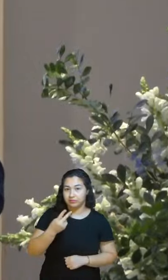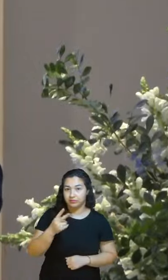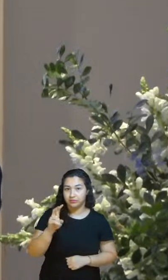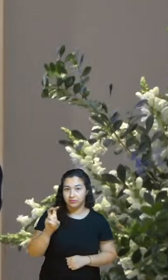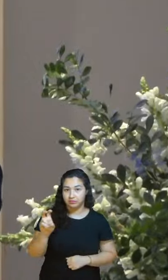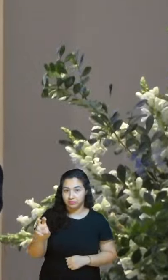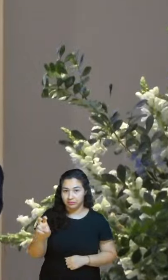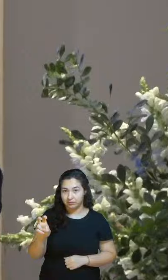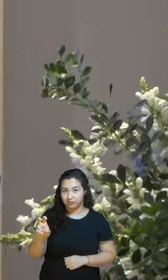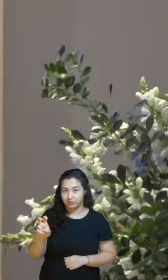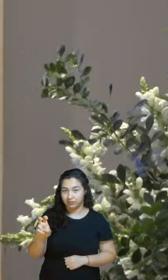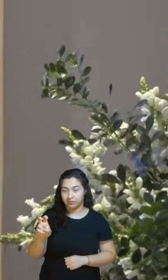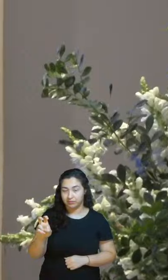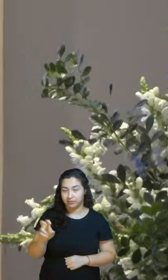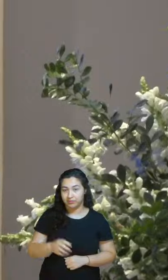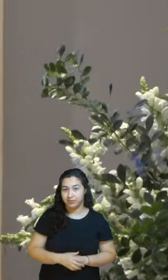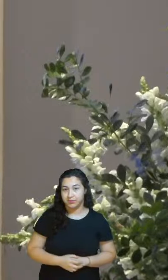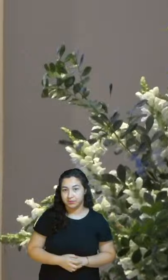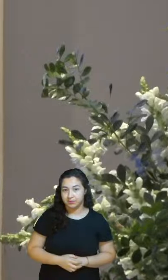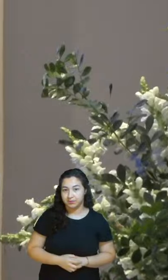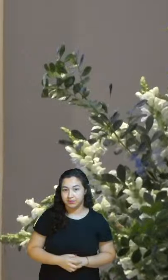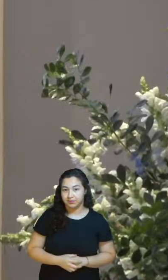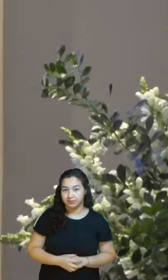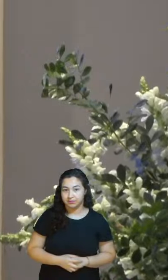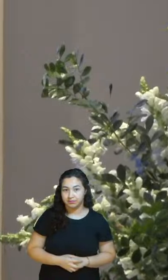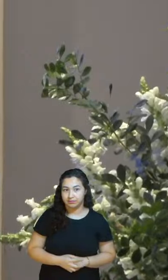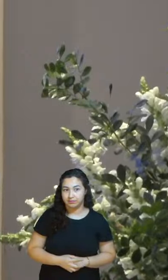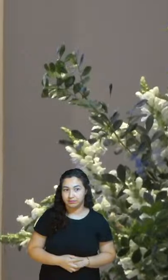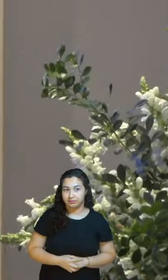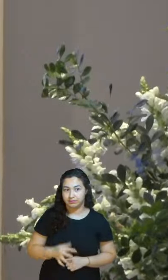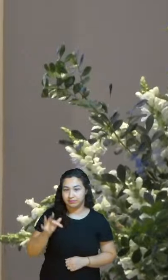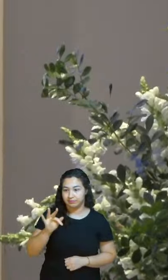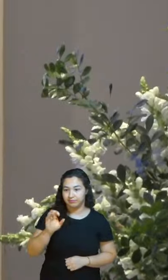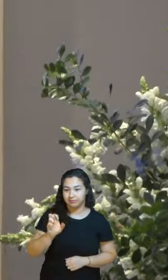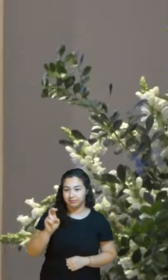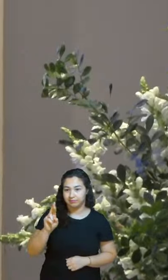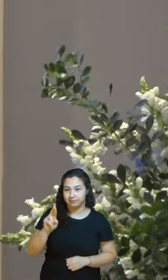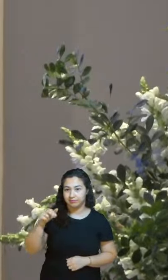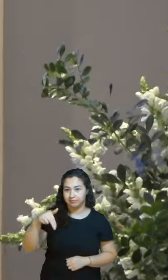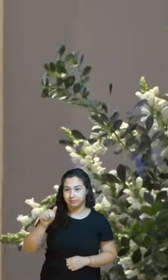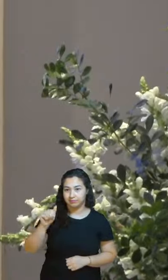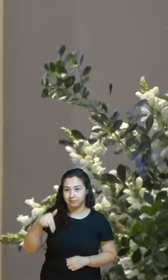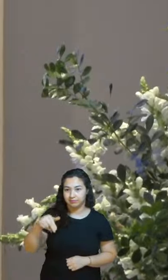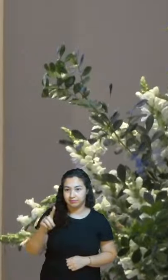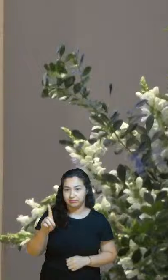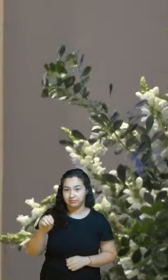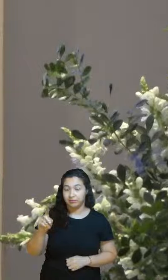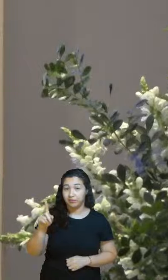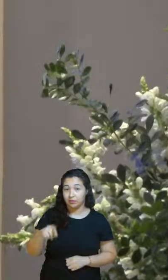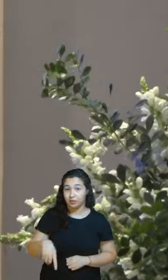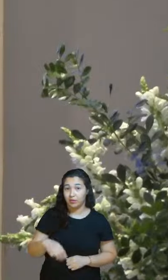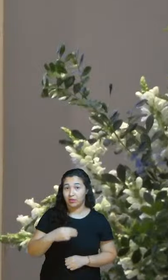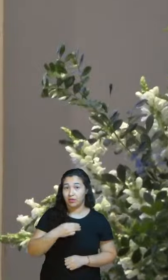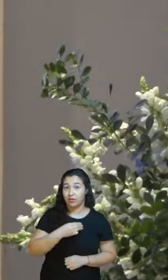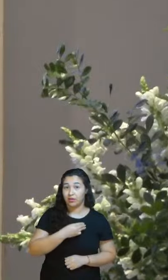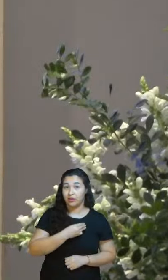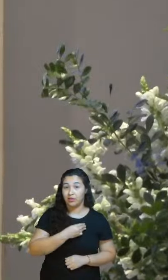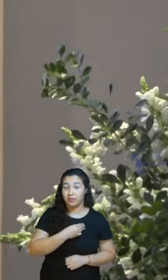2325 o o Dr Fernando é magistrado de carreira desde